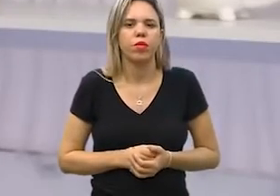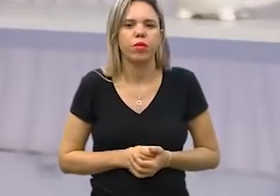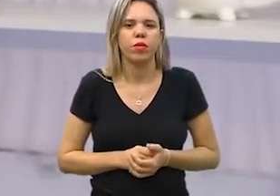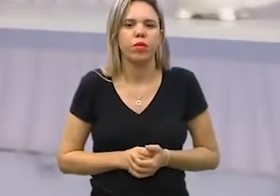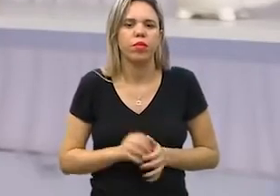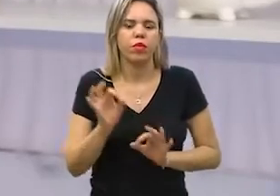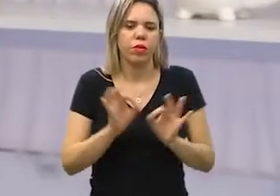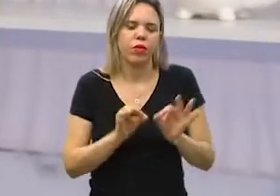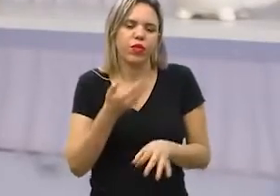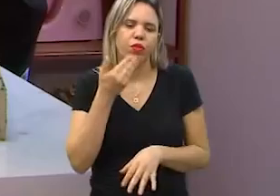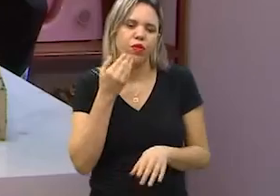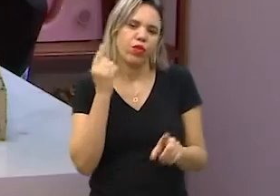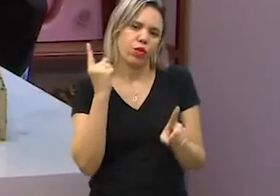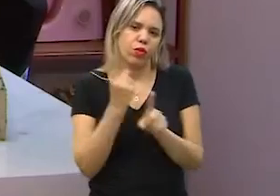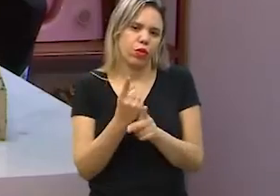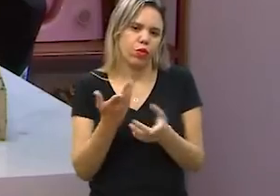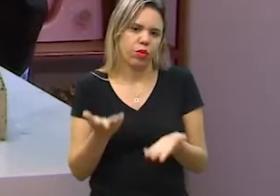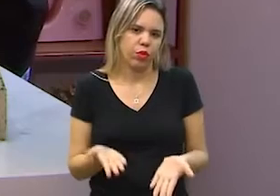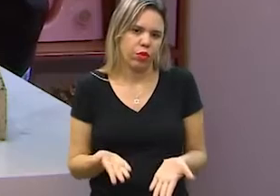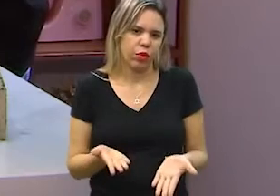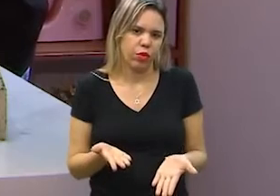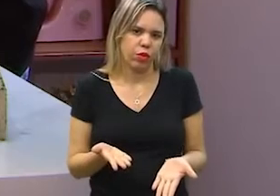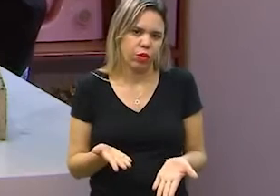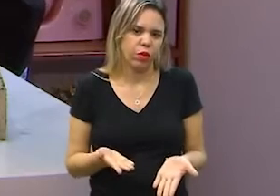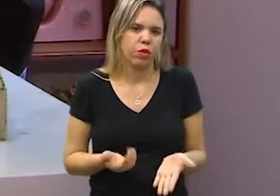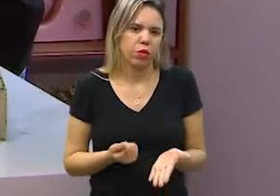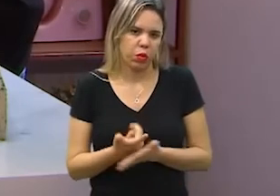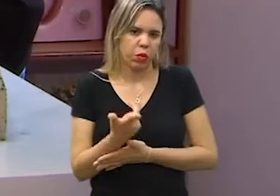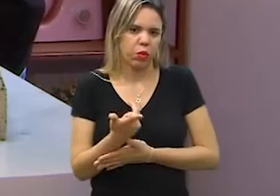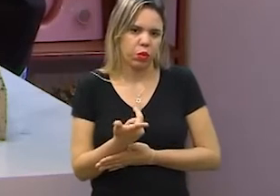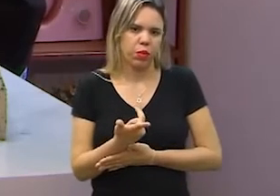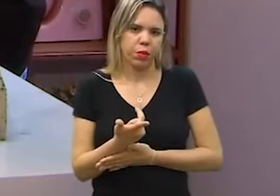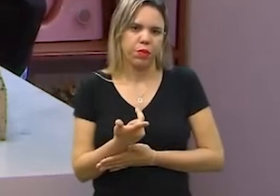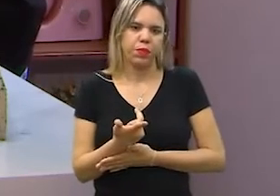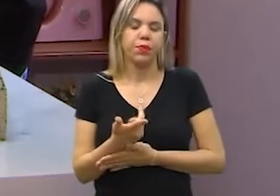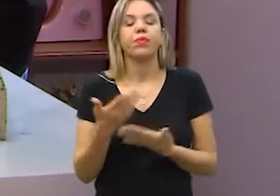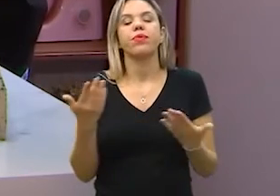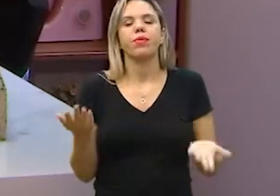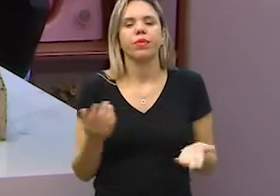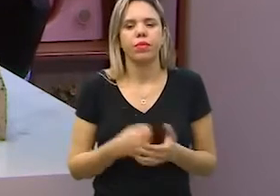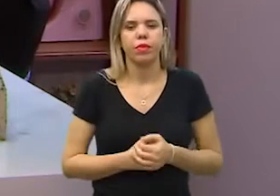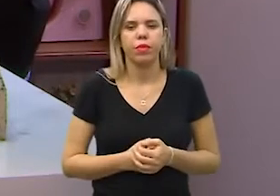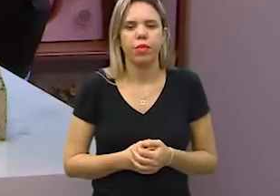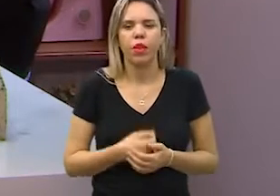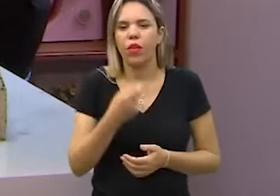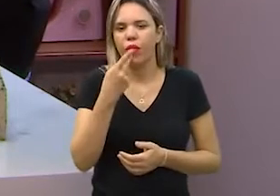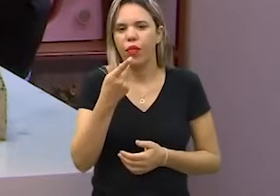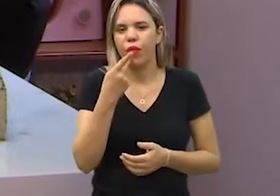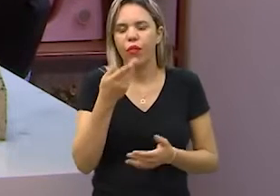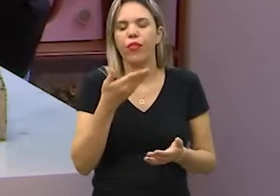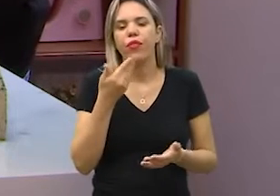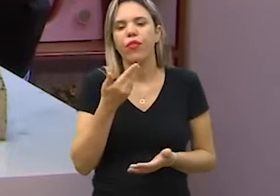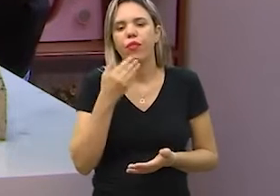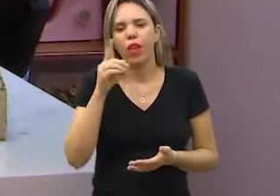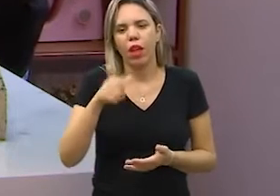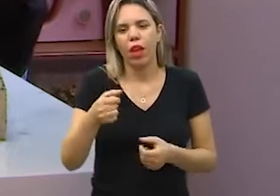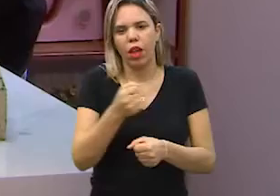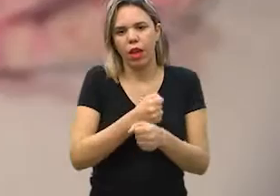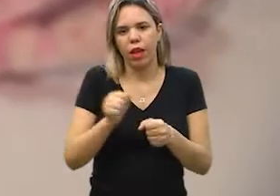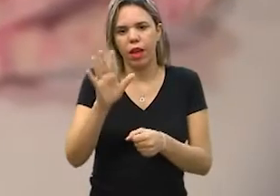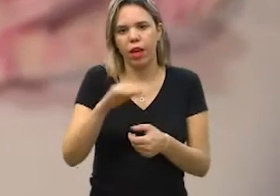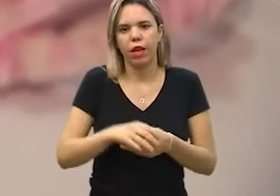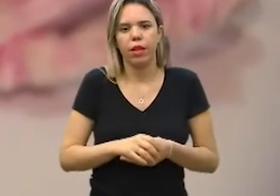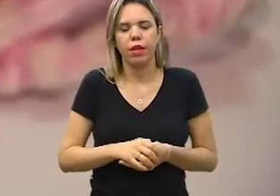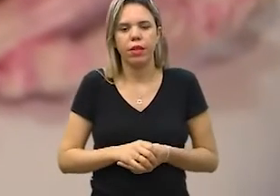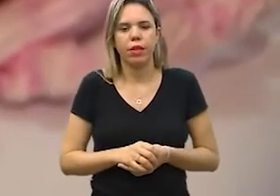são ingredientes fáceis, né? De fácil acesso. De fácil acesso. E aí, por falar em fácil acesso, é uma receita